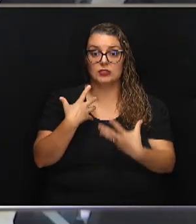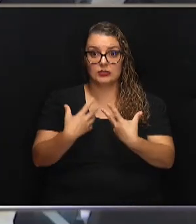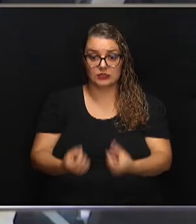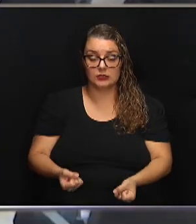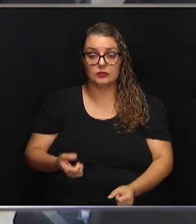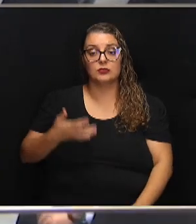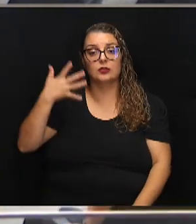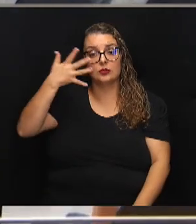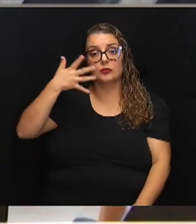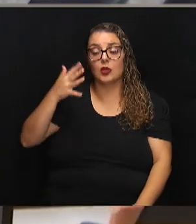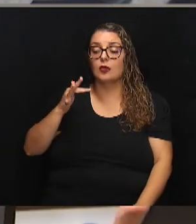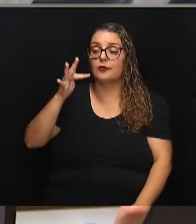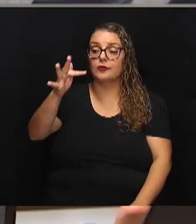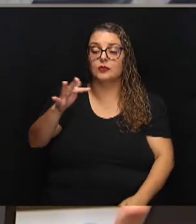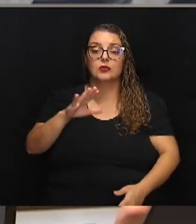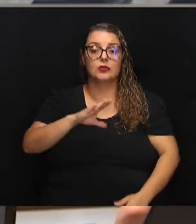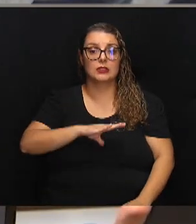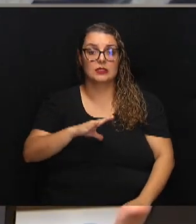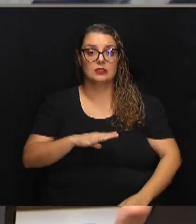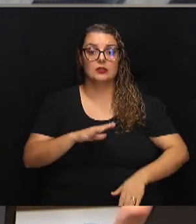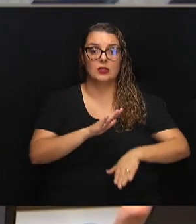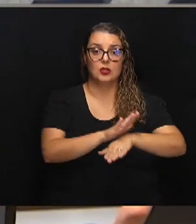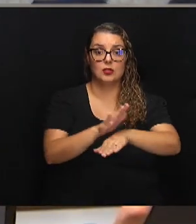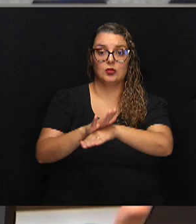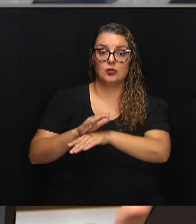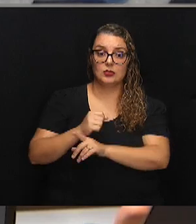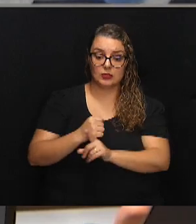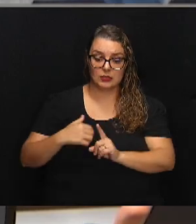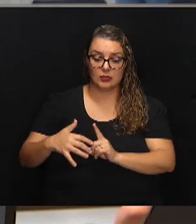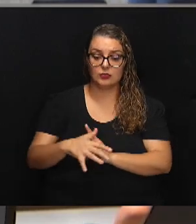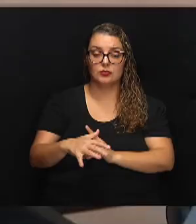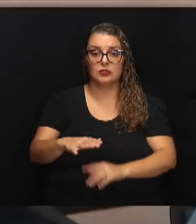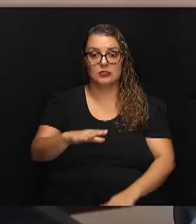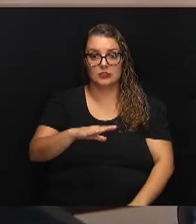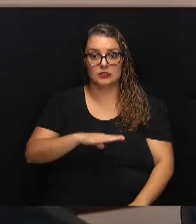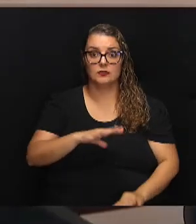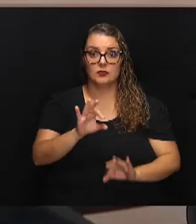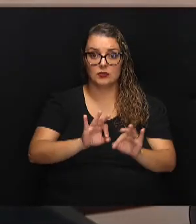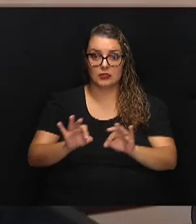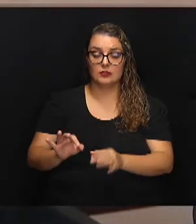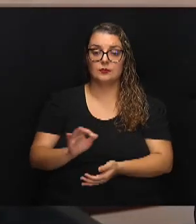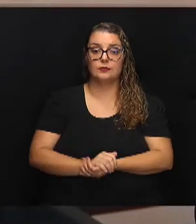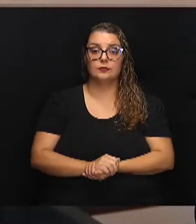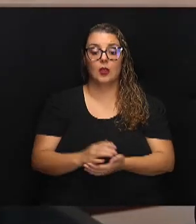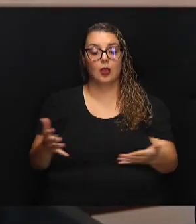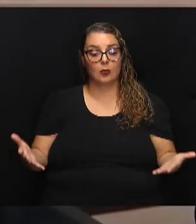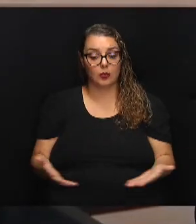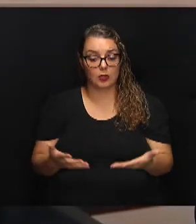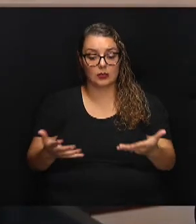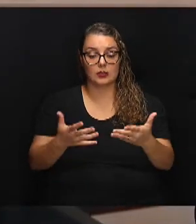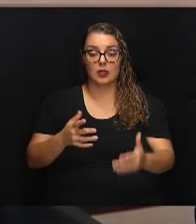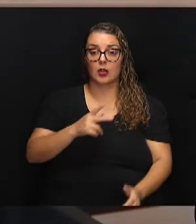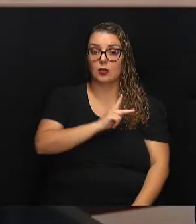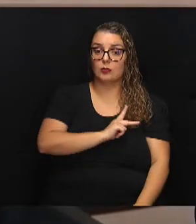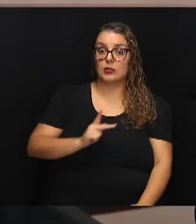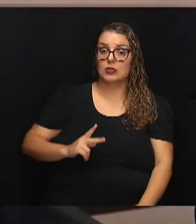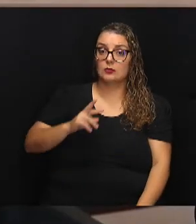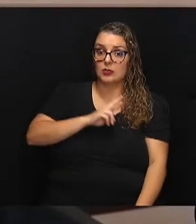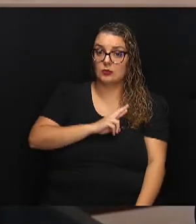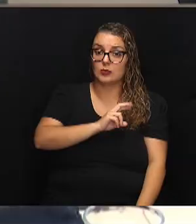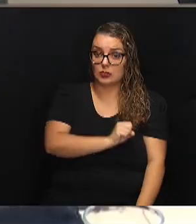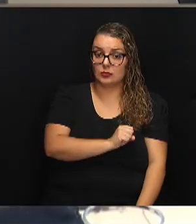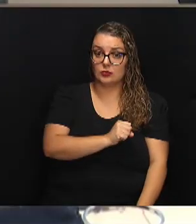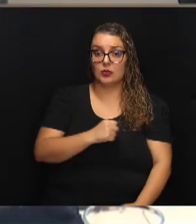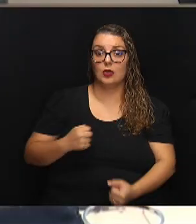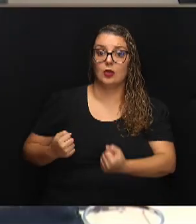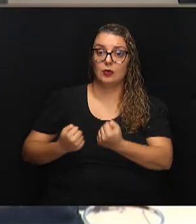palestra O Futuro das Cidades e as Contribuições da Sociedade Civil Organizada. Por iniciativa do presidente Luiz Rossini, apoio